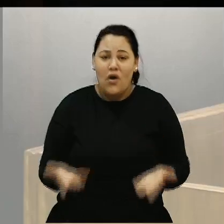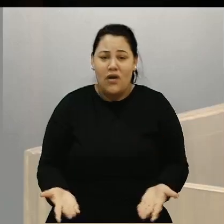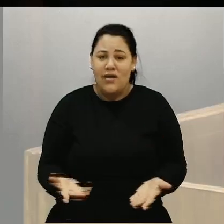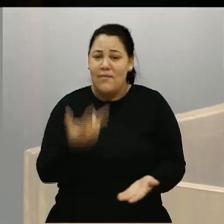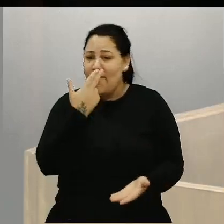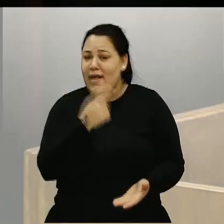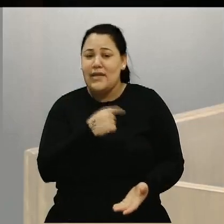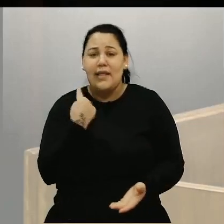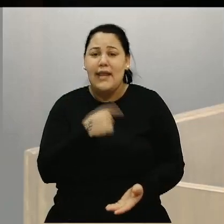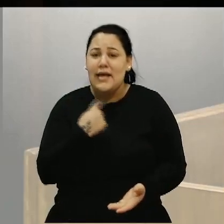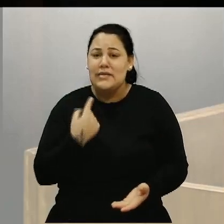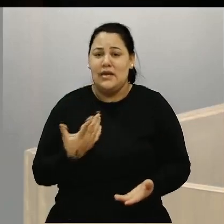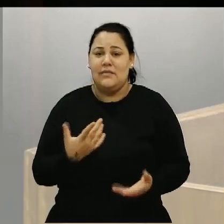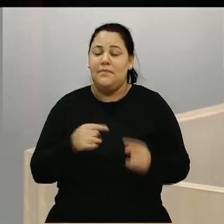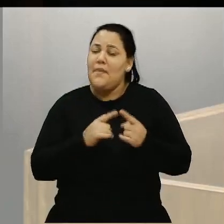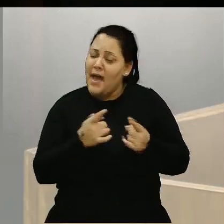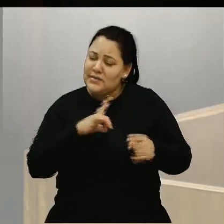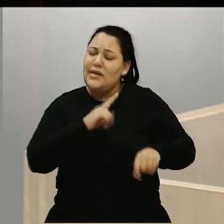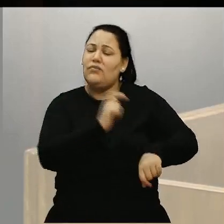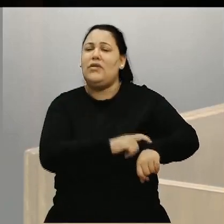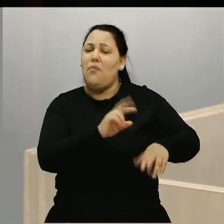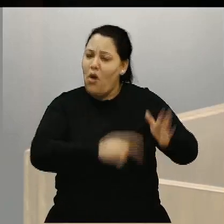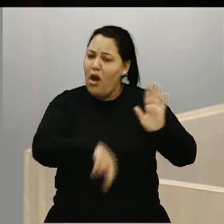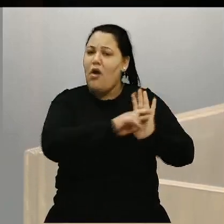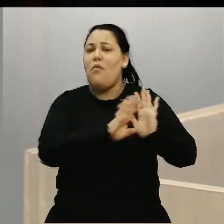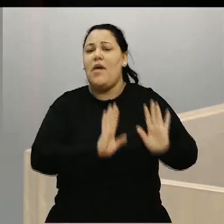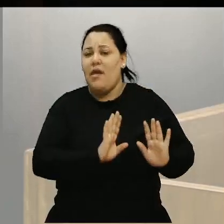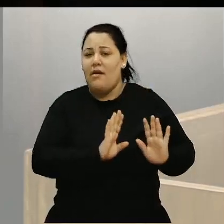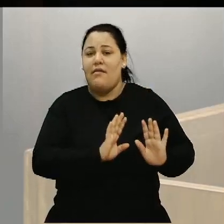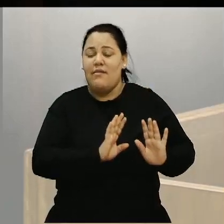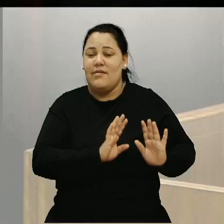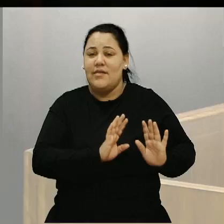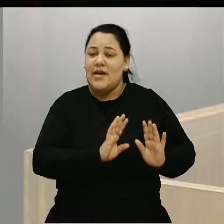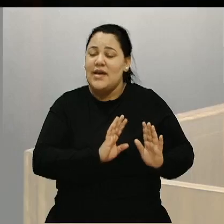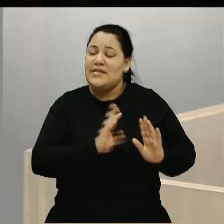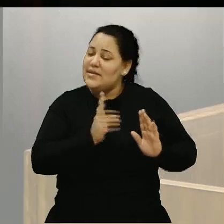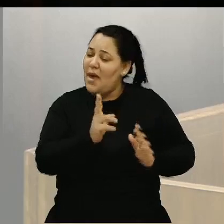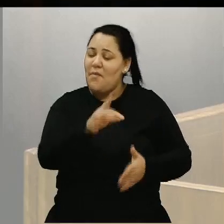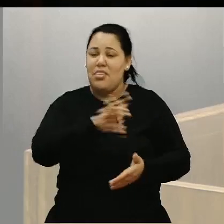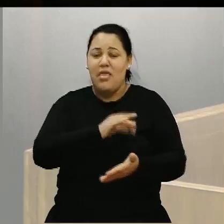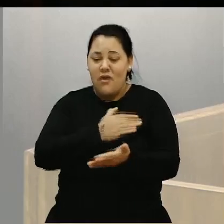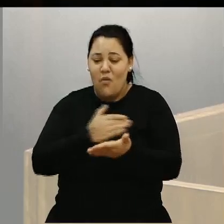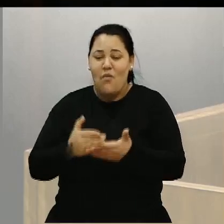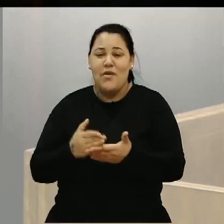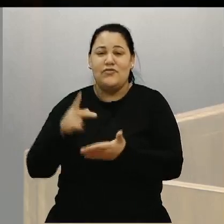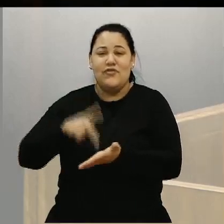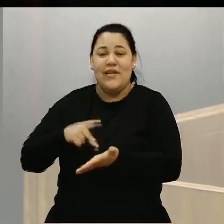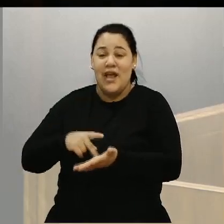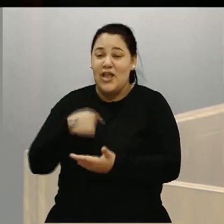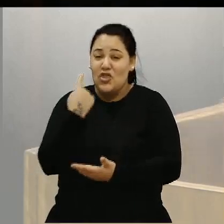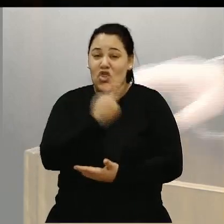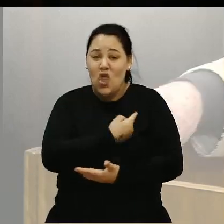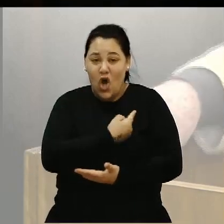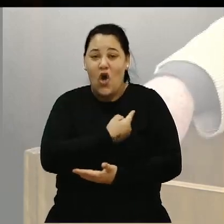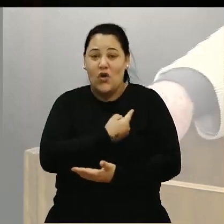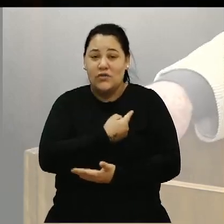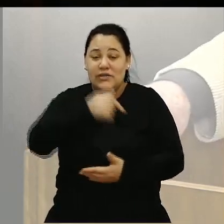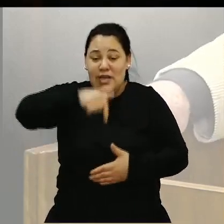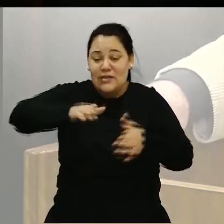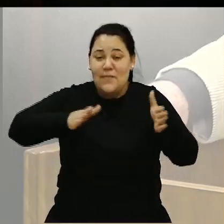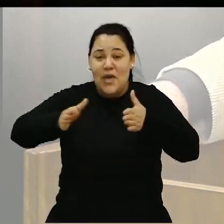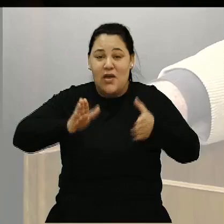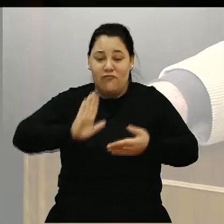mas sempre há tempo. Sempre há o pontapé inicial. E nós, nessa